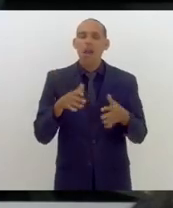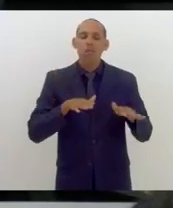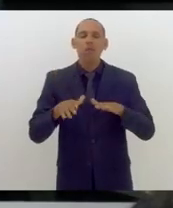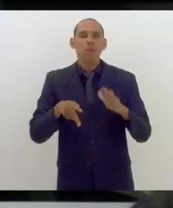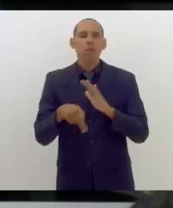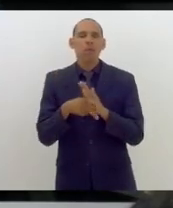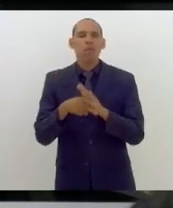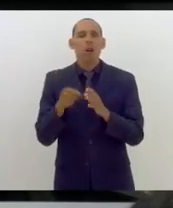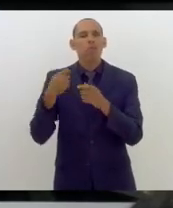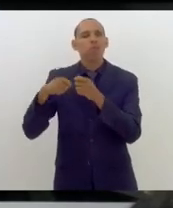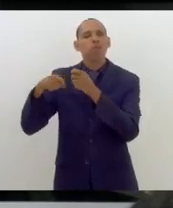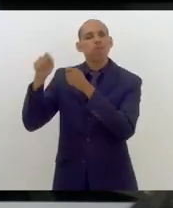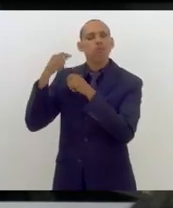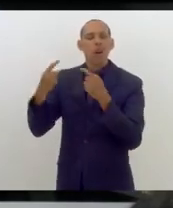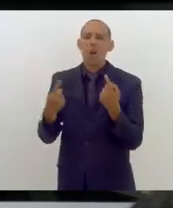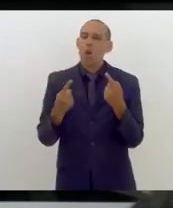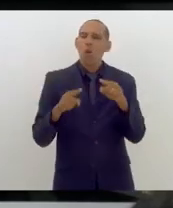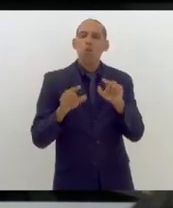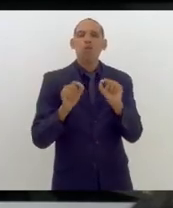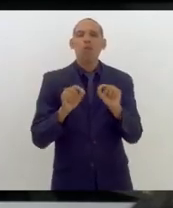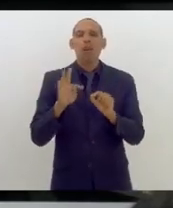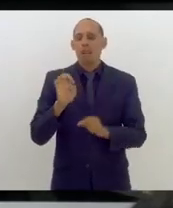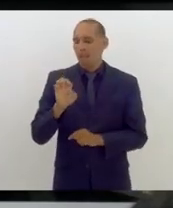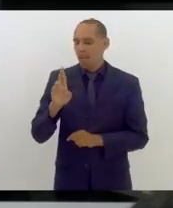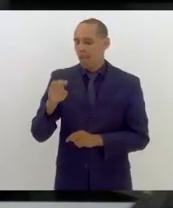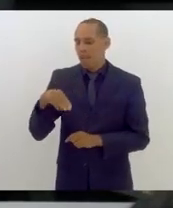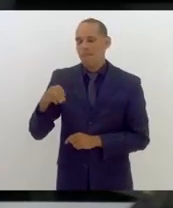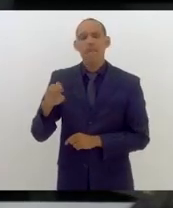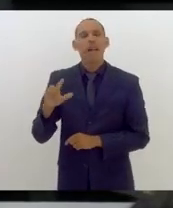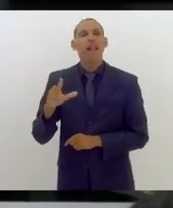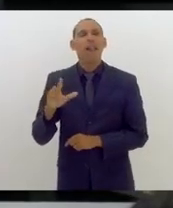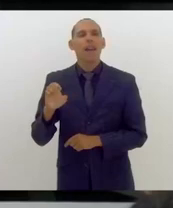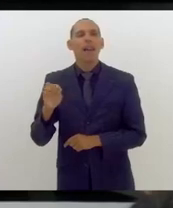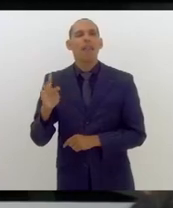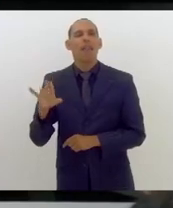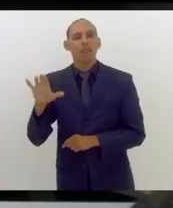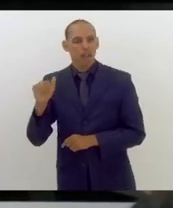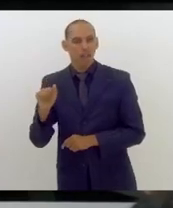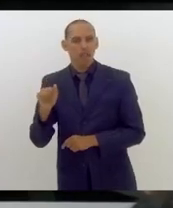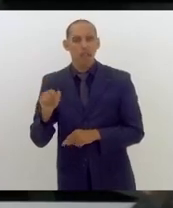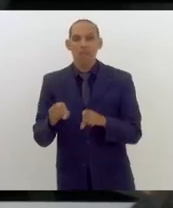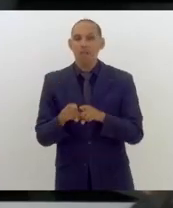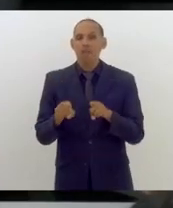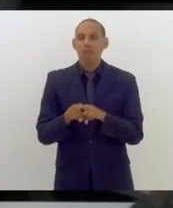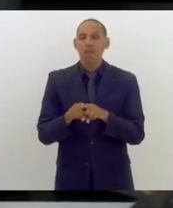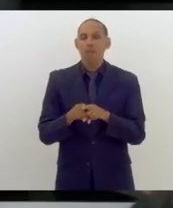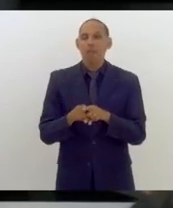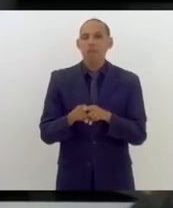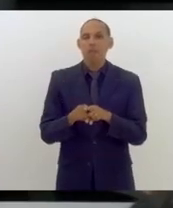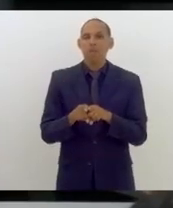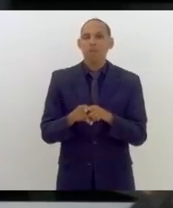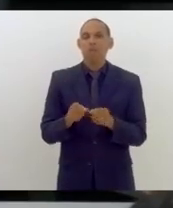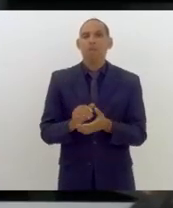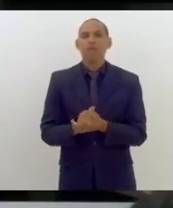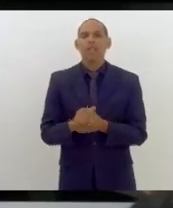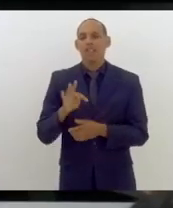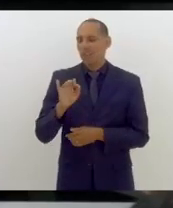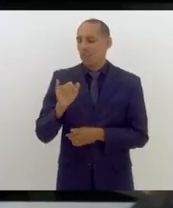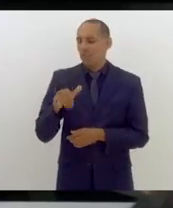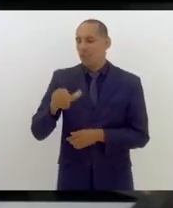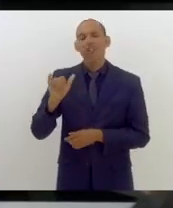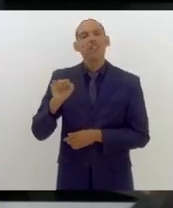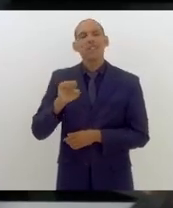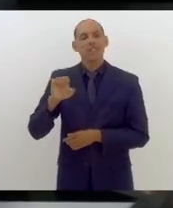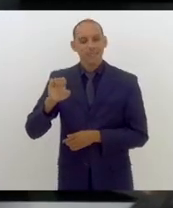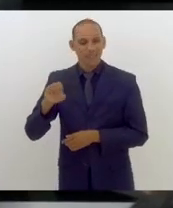é totalmente contrário a termelétrica contra também a atual térreo que era antiga sem clube eu